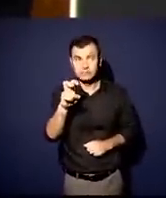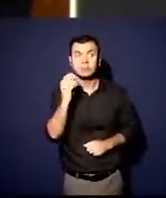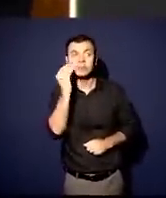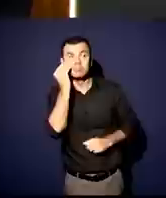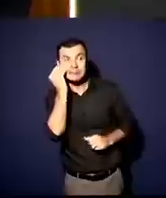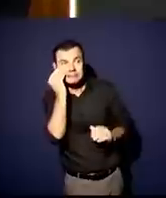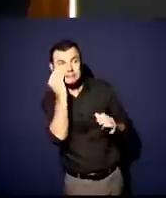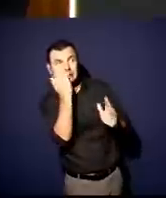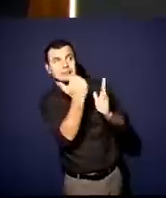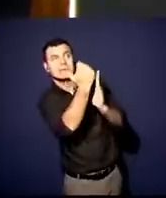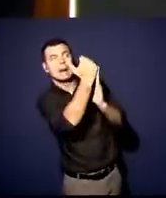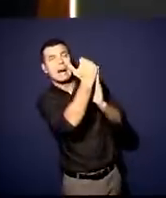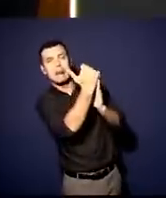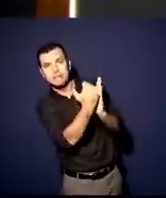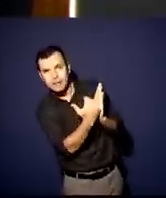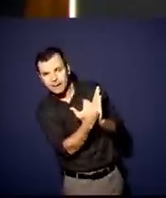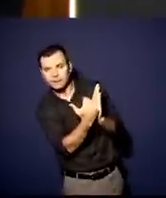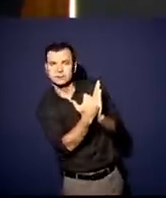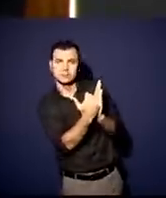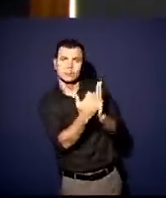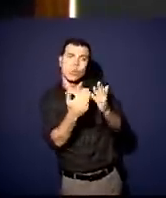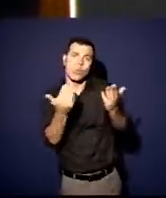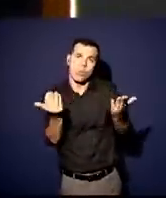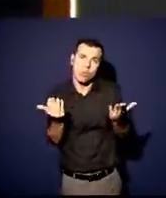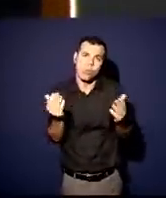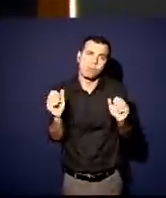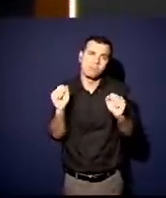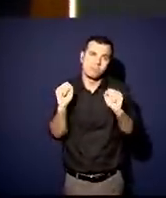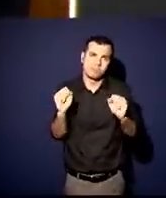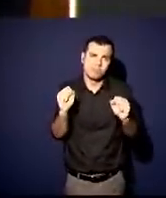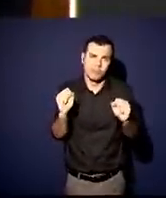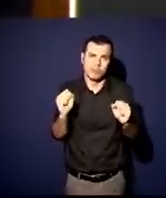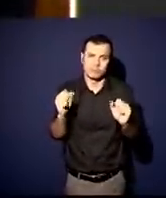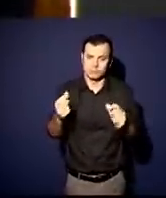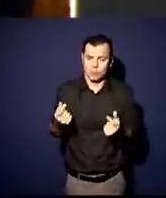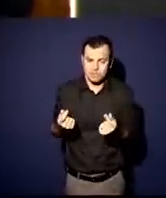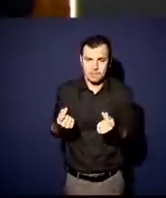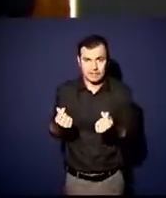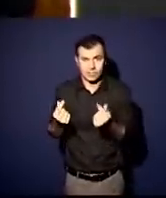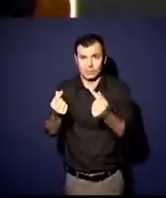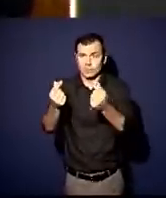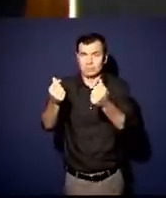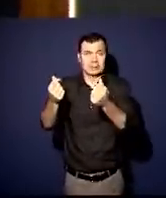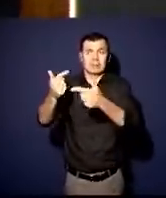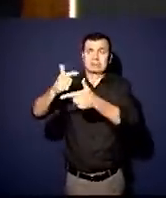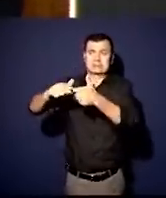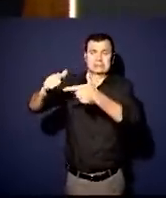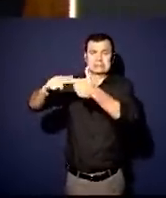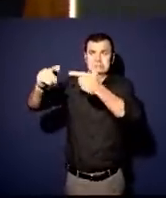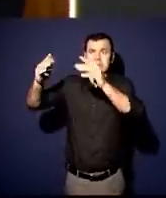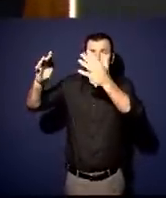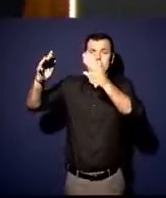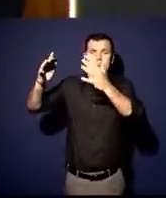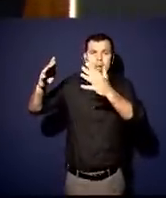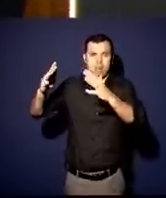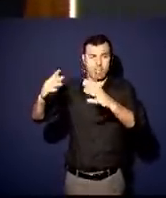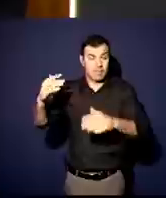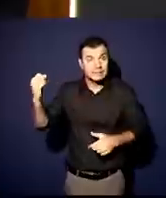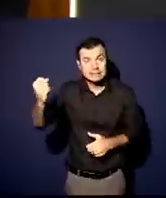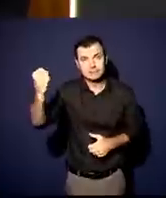isso, porque simplesmente pode se jogar aí a economia numa recessão muito forte. Agora,